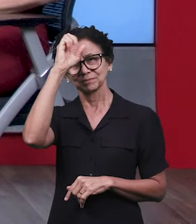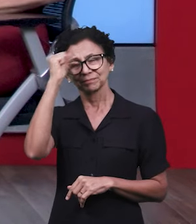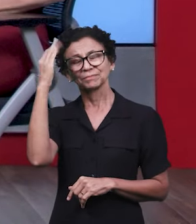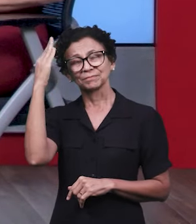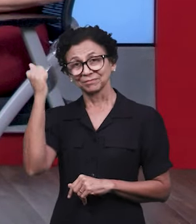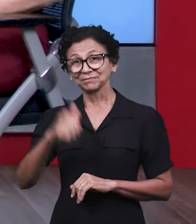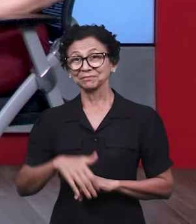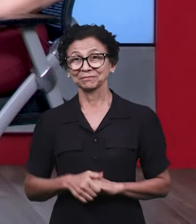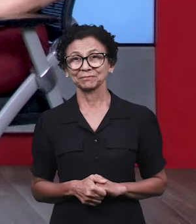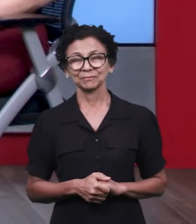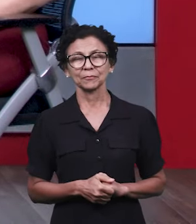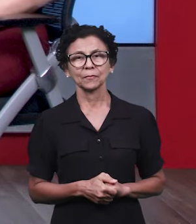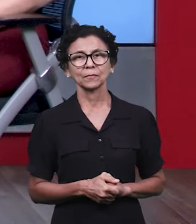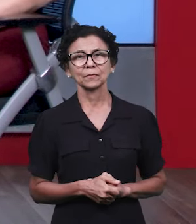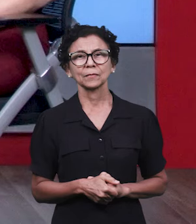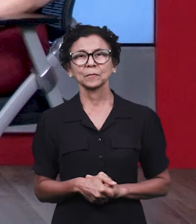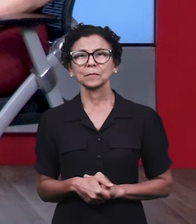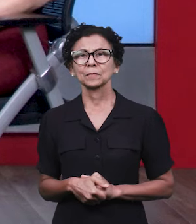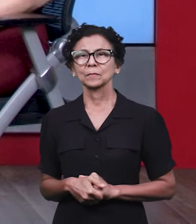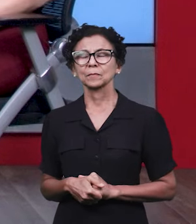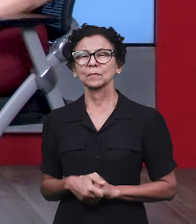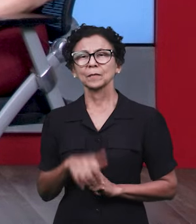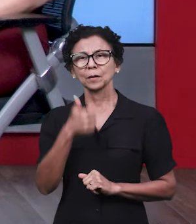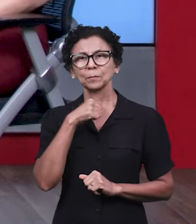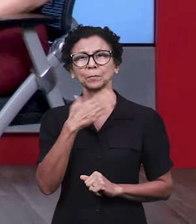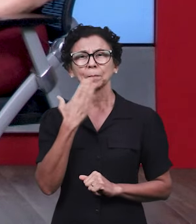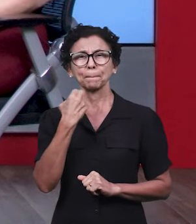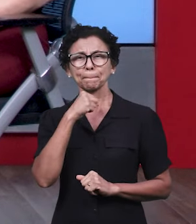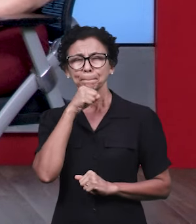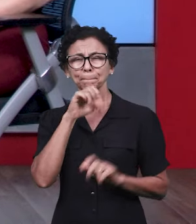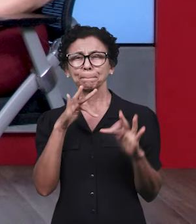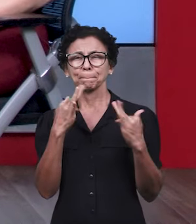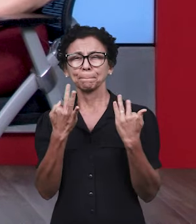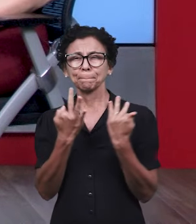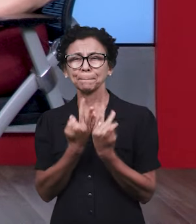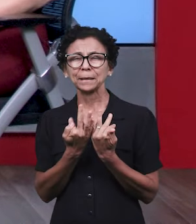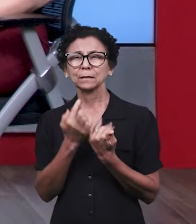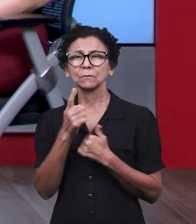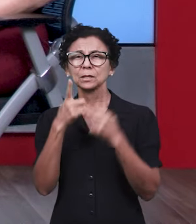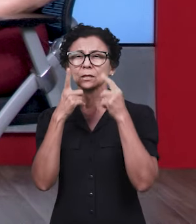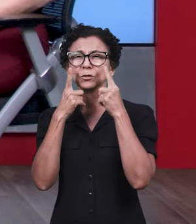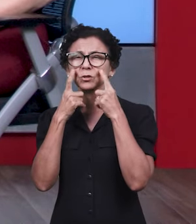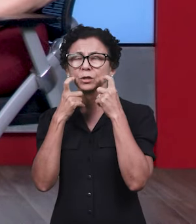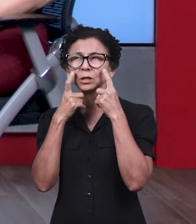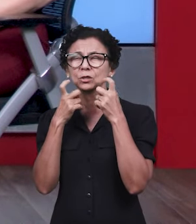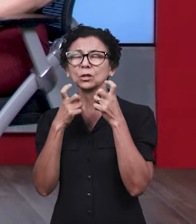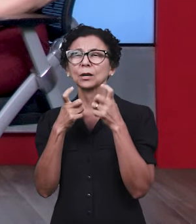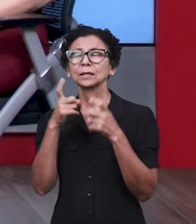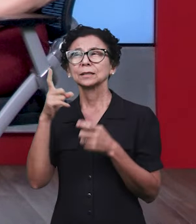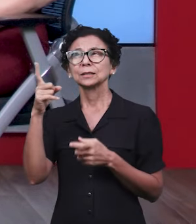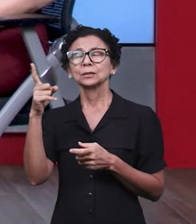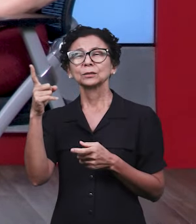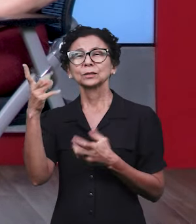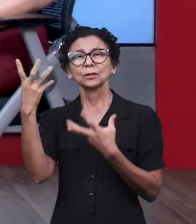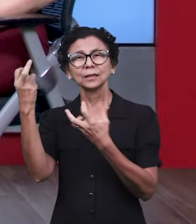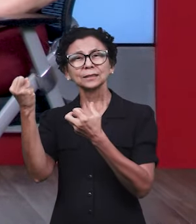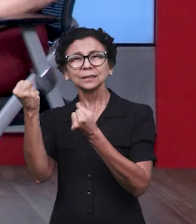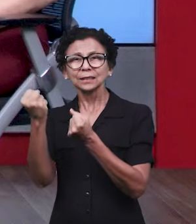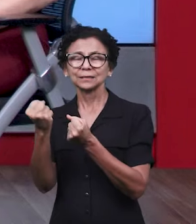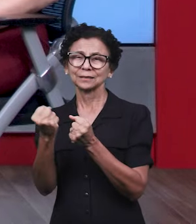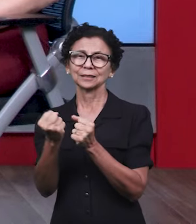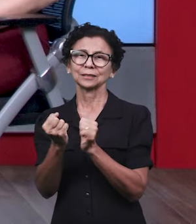nossas lágrimas como pai e mãe, como família, sabe? Mas o Senhor também marca a nossa vida com as respostas. Os